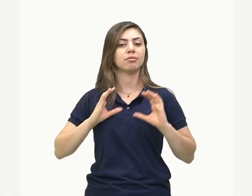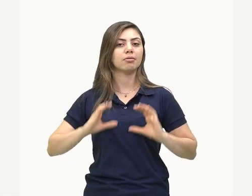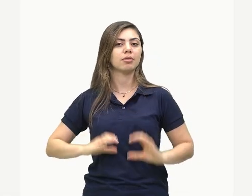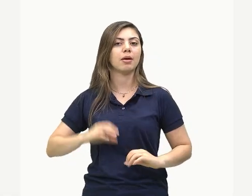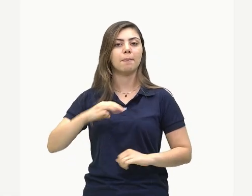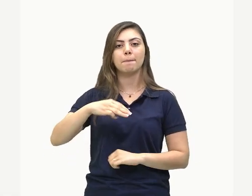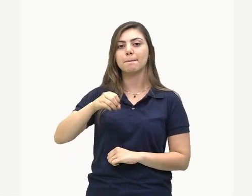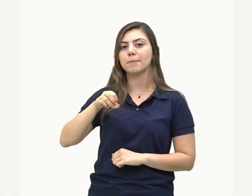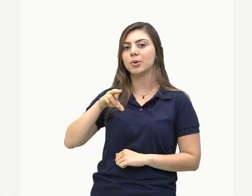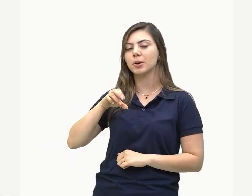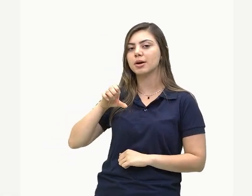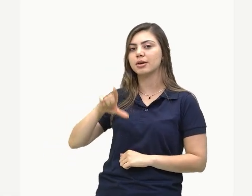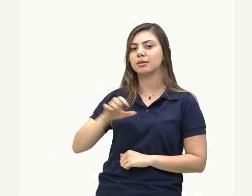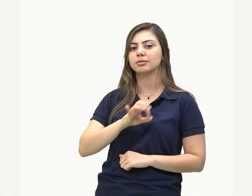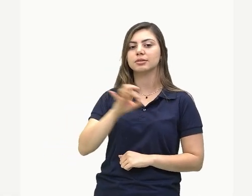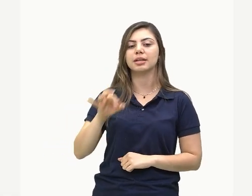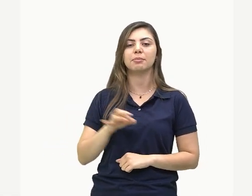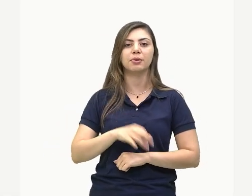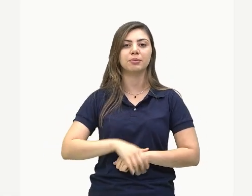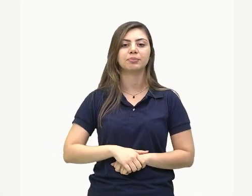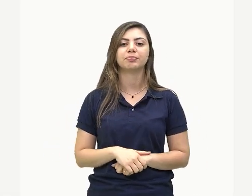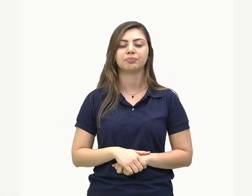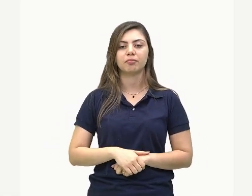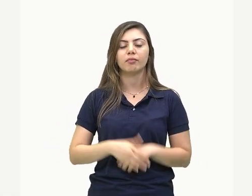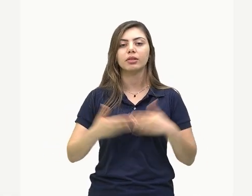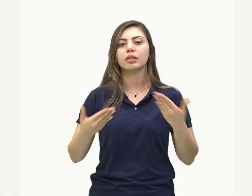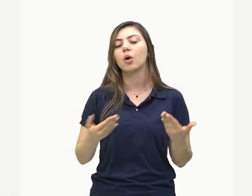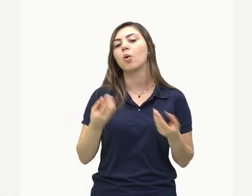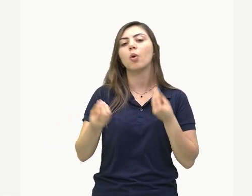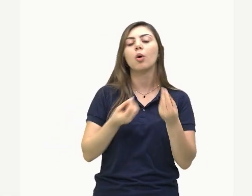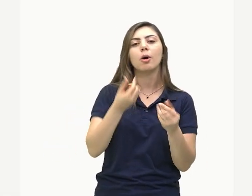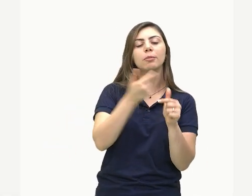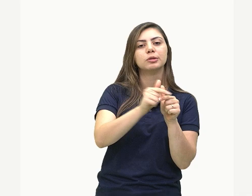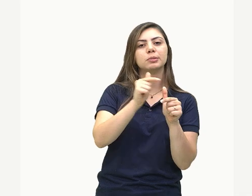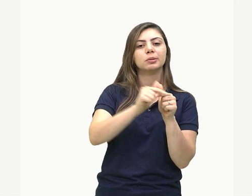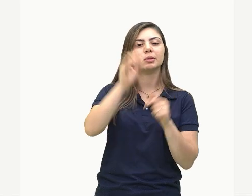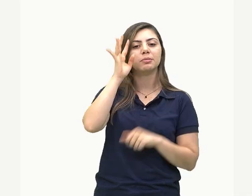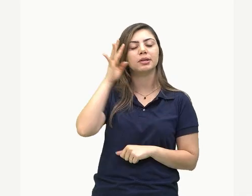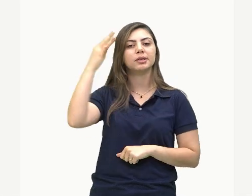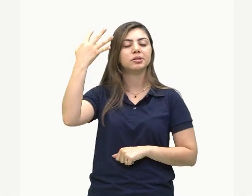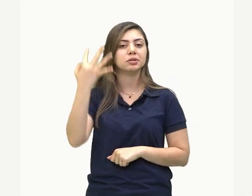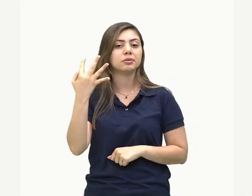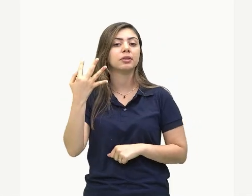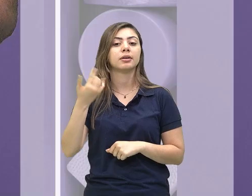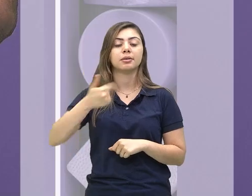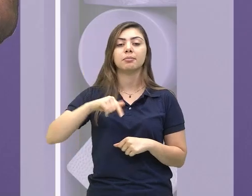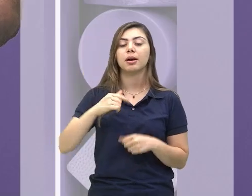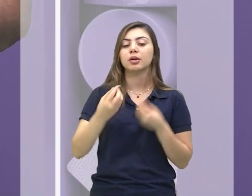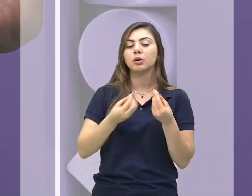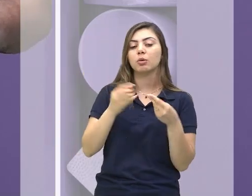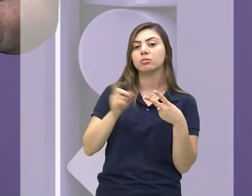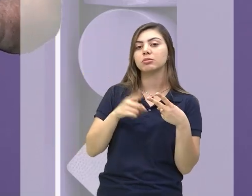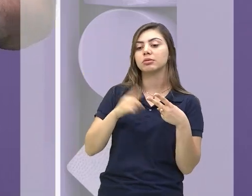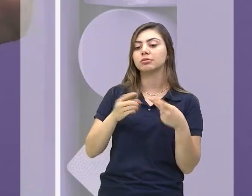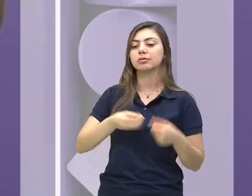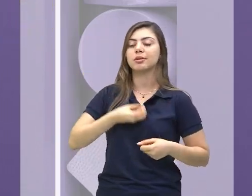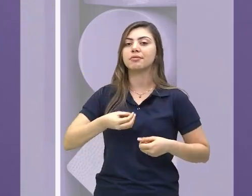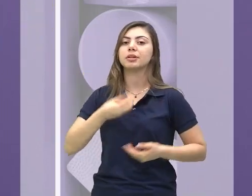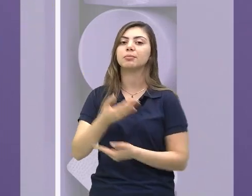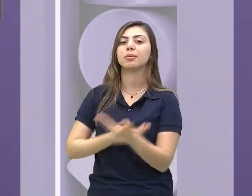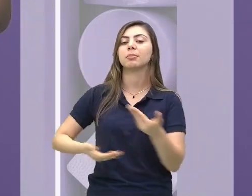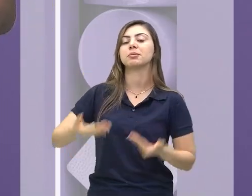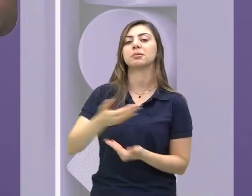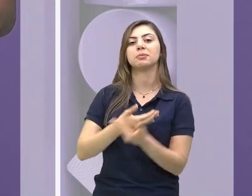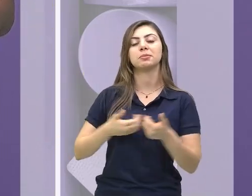moral. Ok? A dimensão de lidar com os conflitos, a dimensão de promover uma convivência sadia e, ao